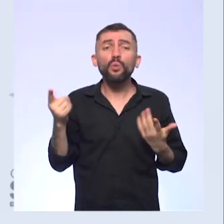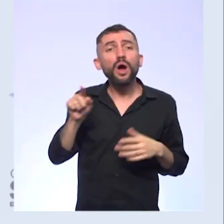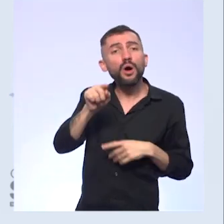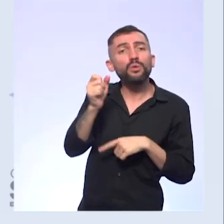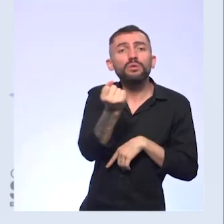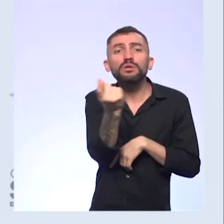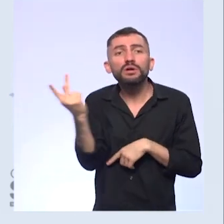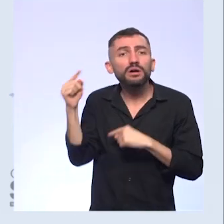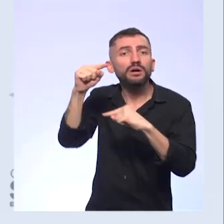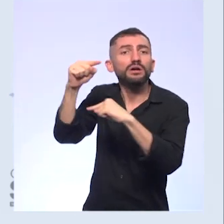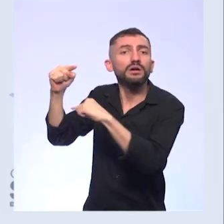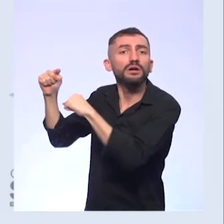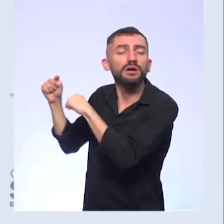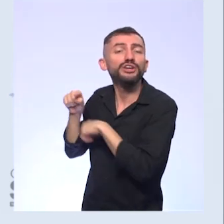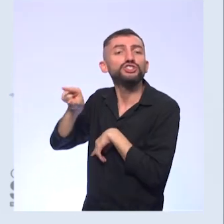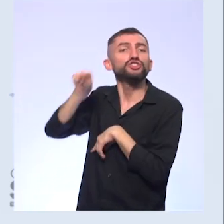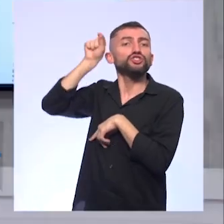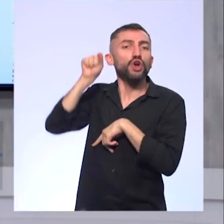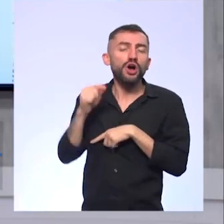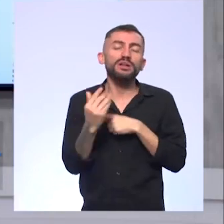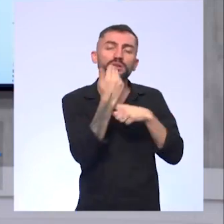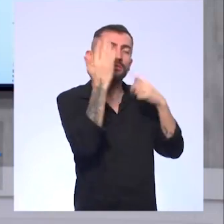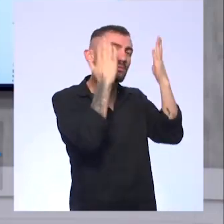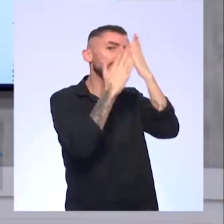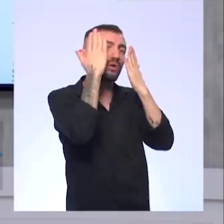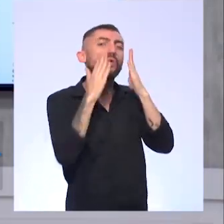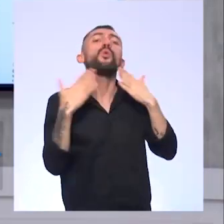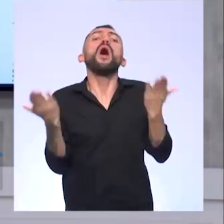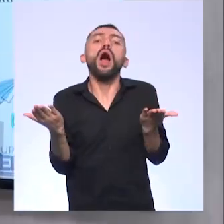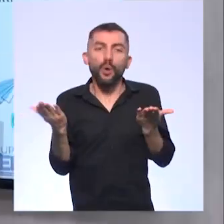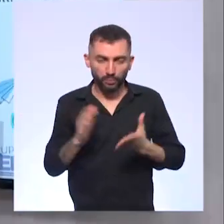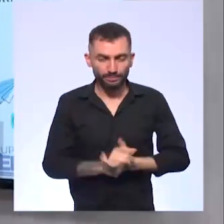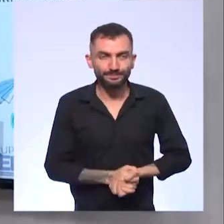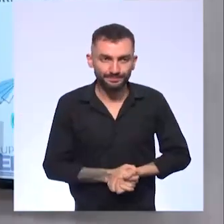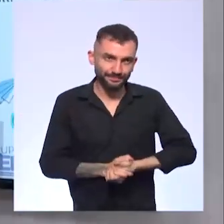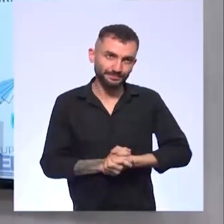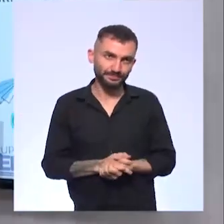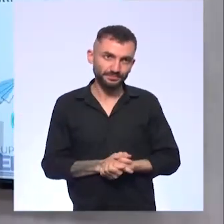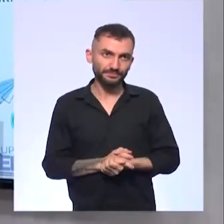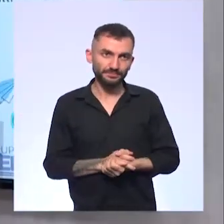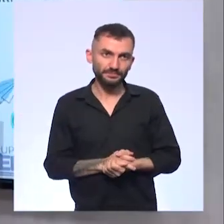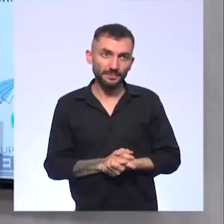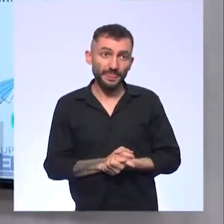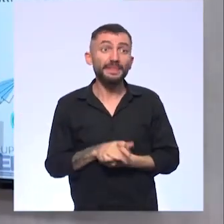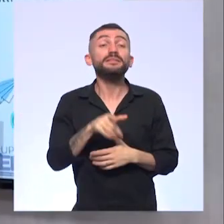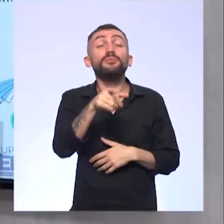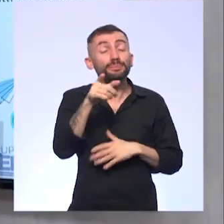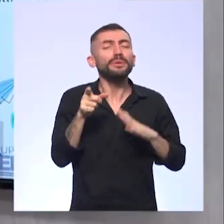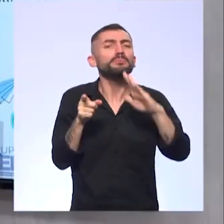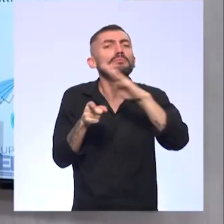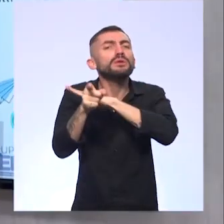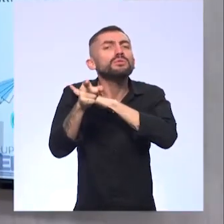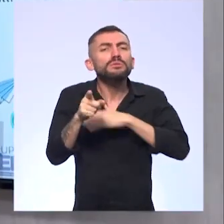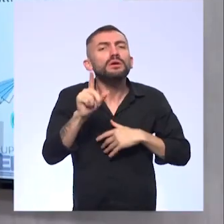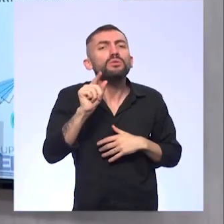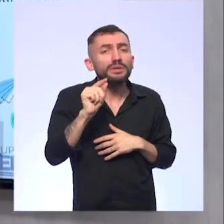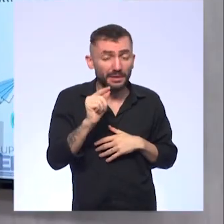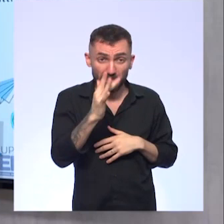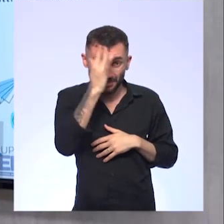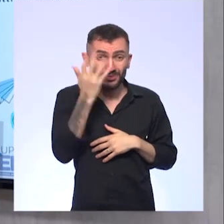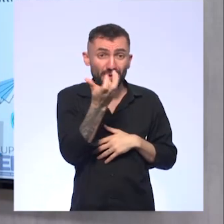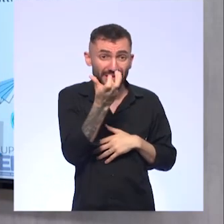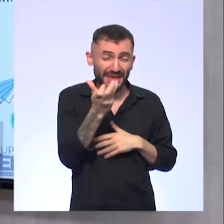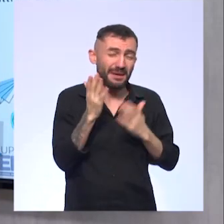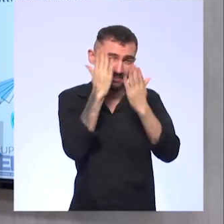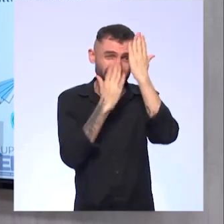ser sonar é o João olha pra cá meus amigos o que está falando a pessoa que usar um